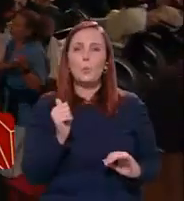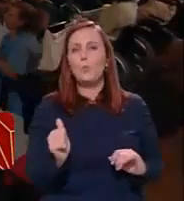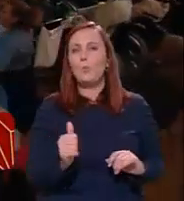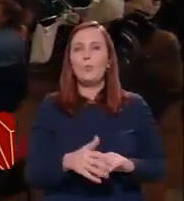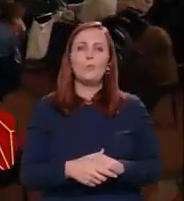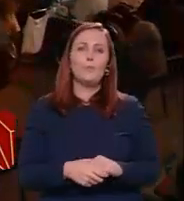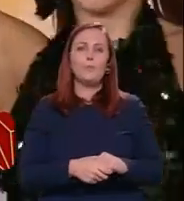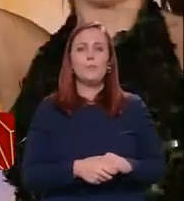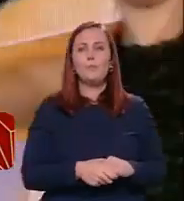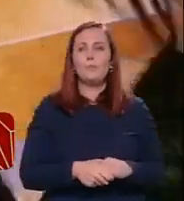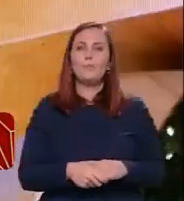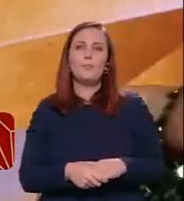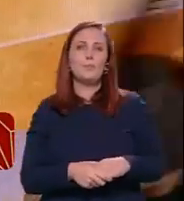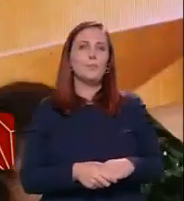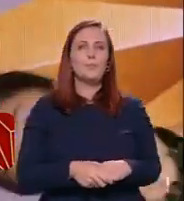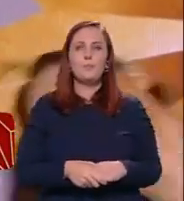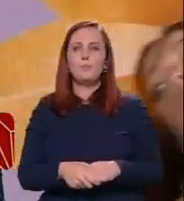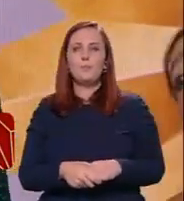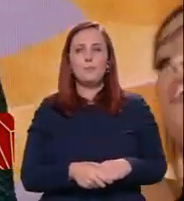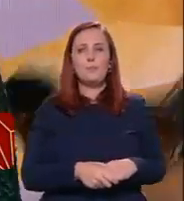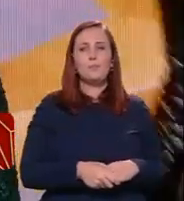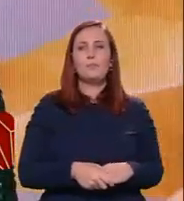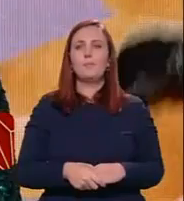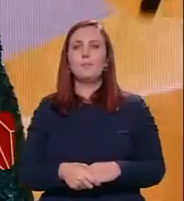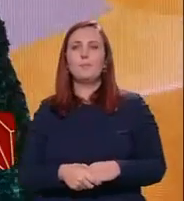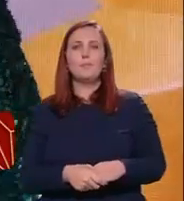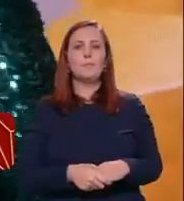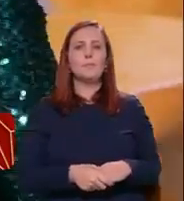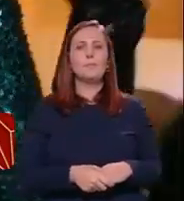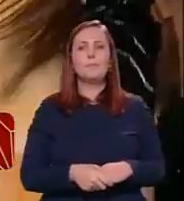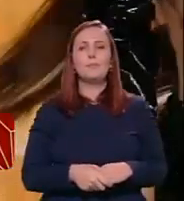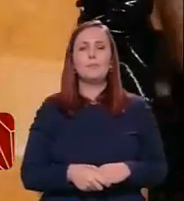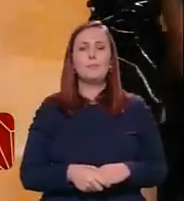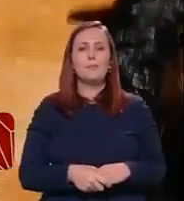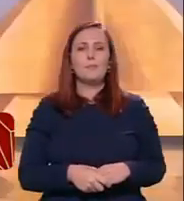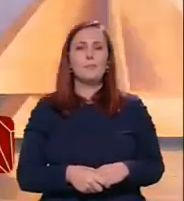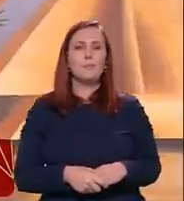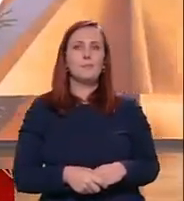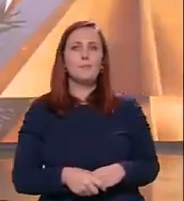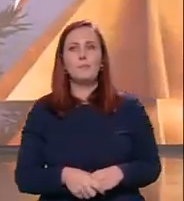Back for a second round.